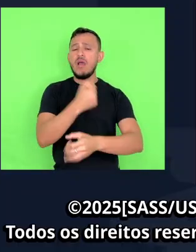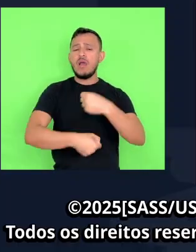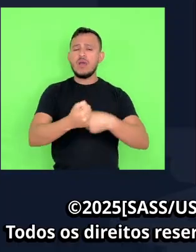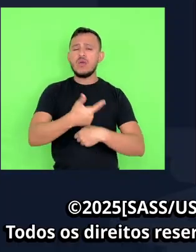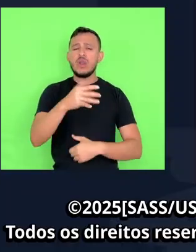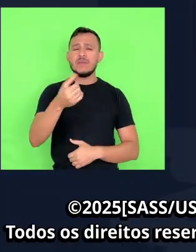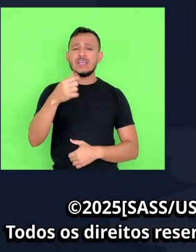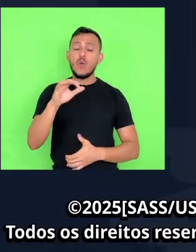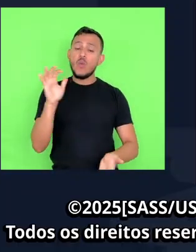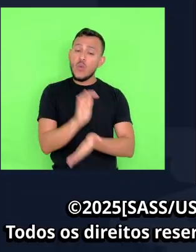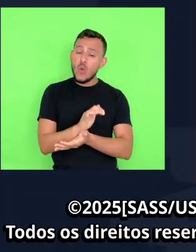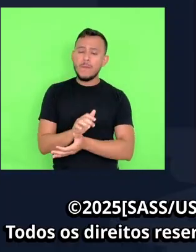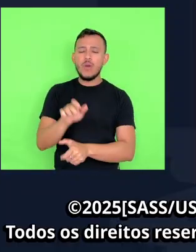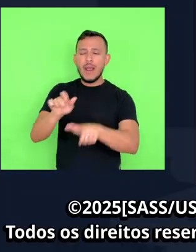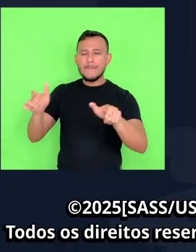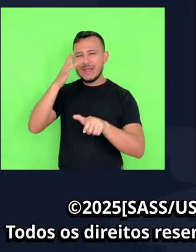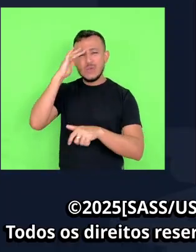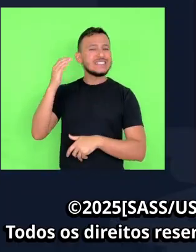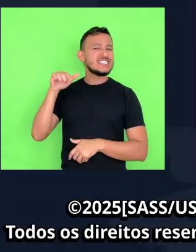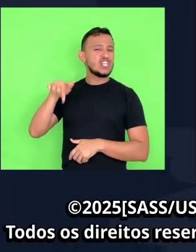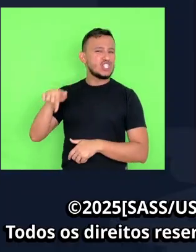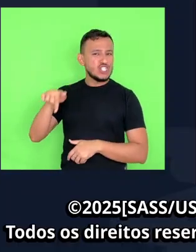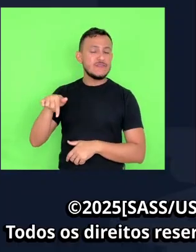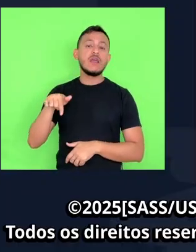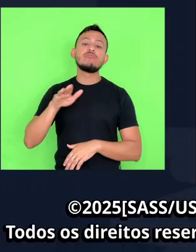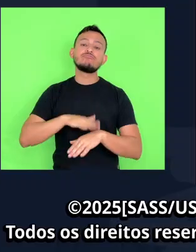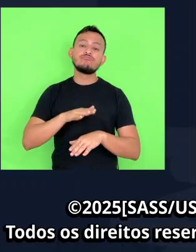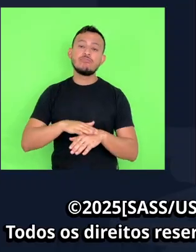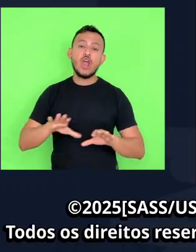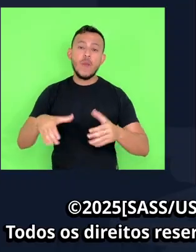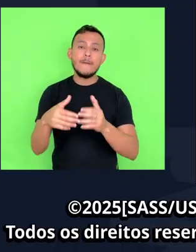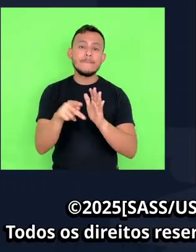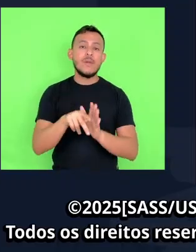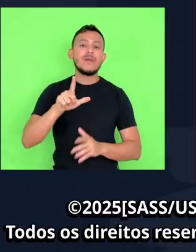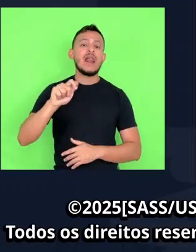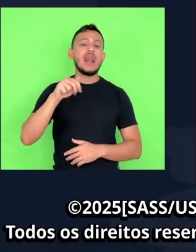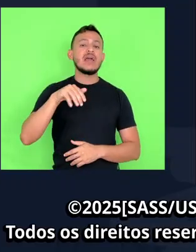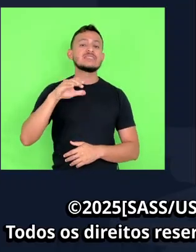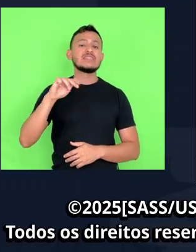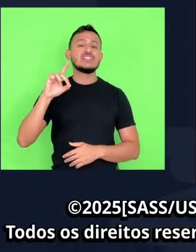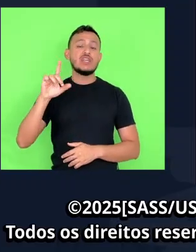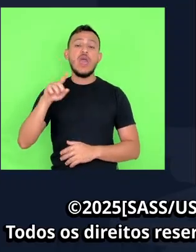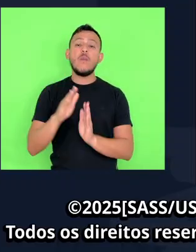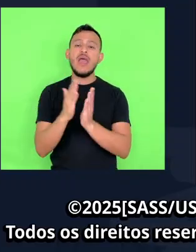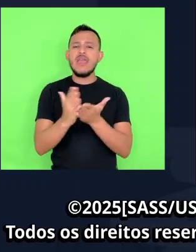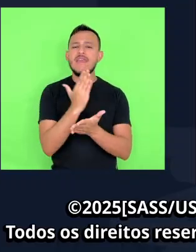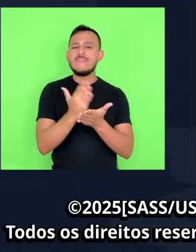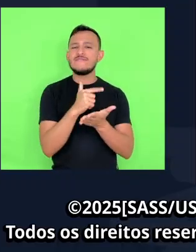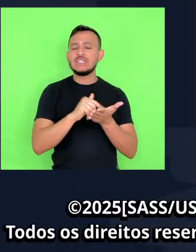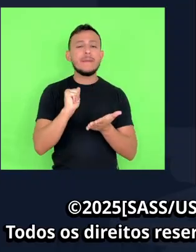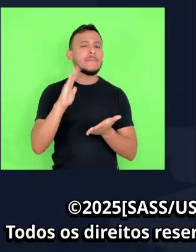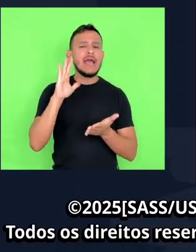um grupo de cientistas que foi comissionado pela Lancet, que é uma das revistas